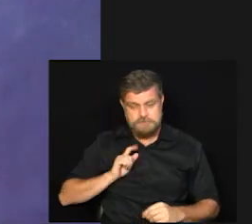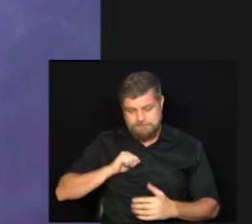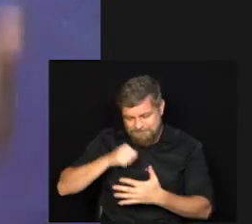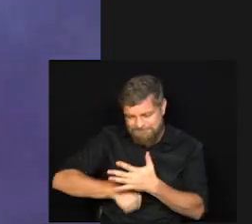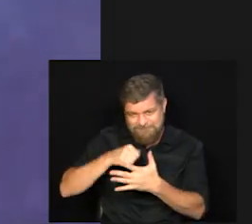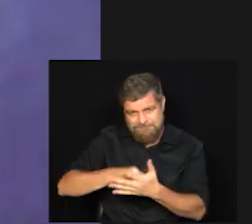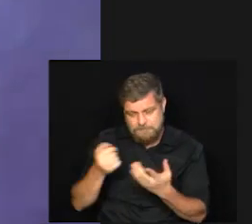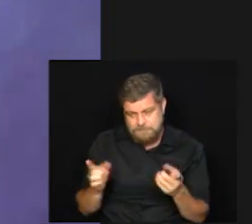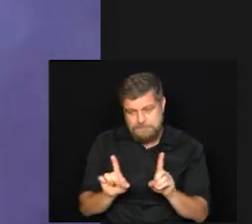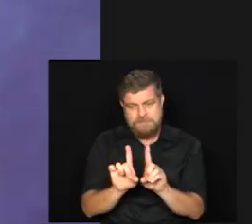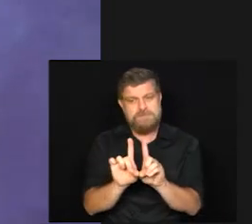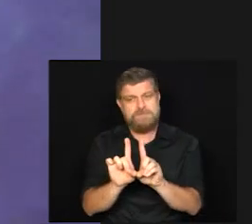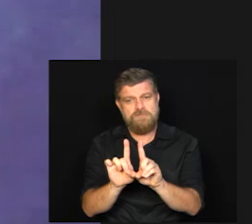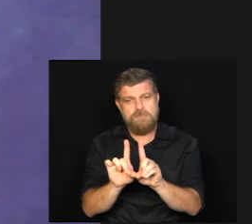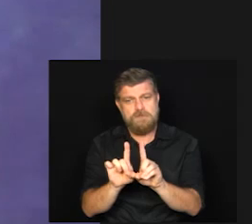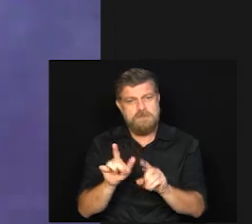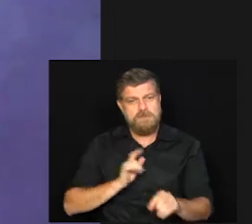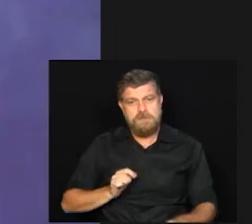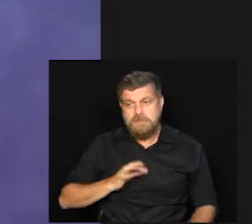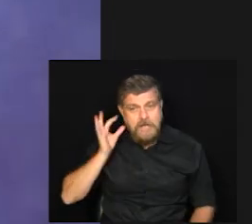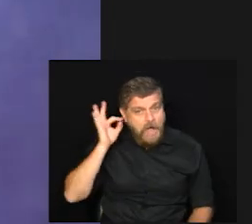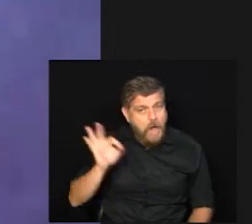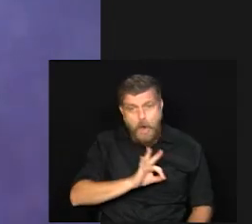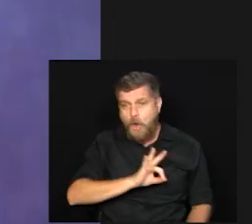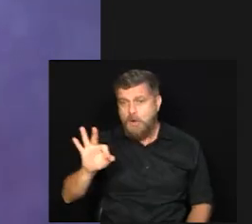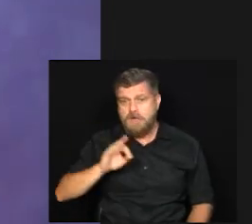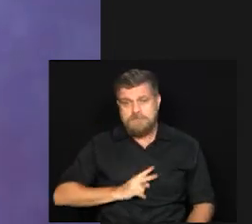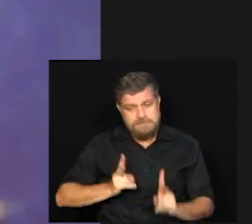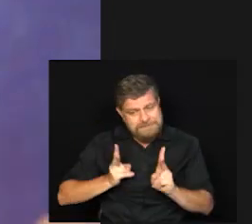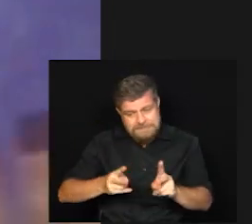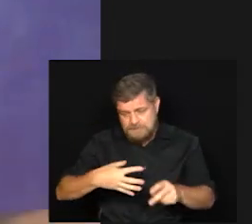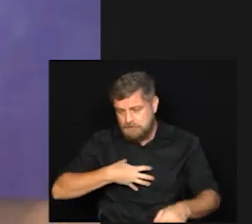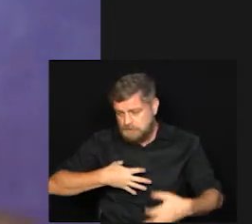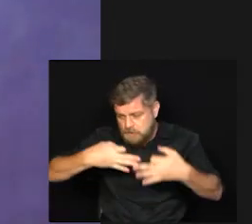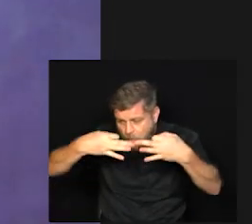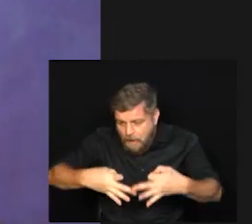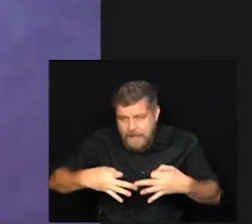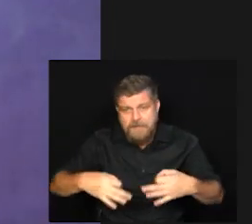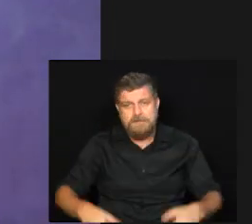com você e tá ótimo assim. E tem que ser assim, sabe?